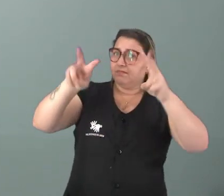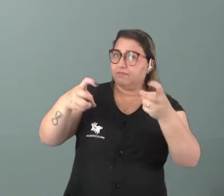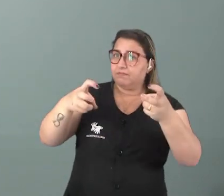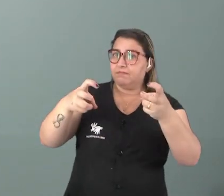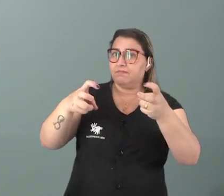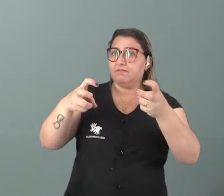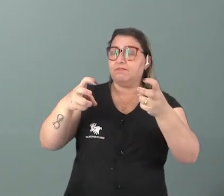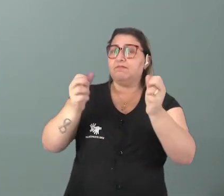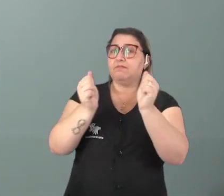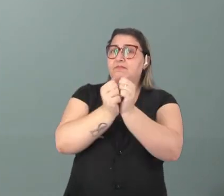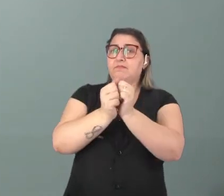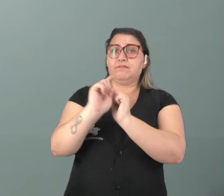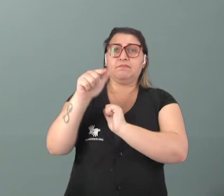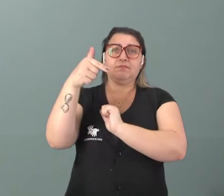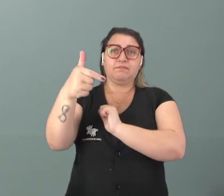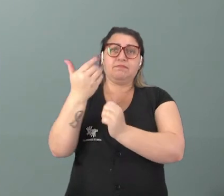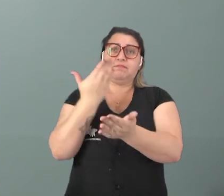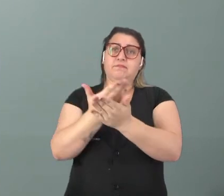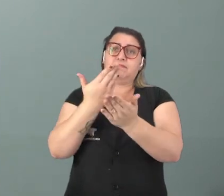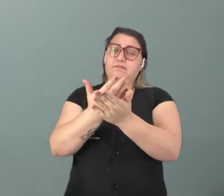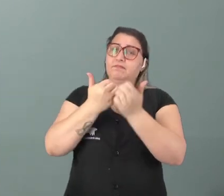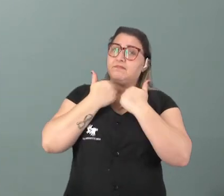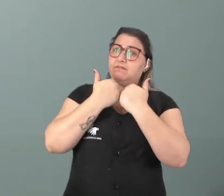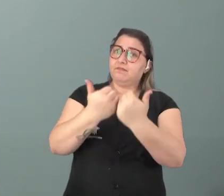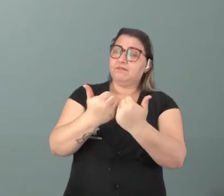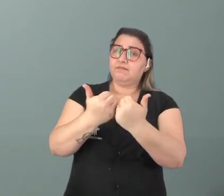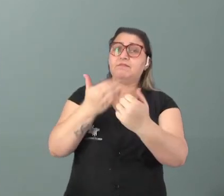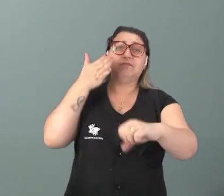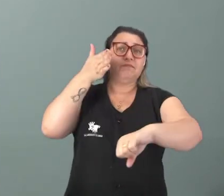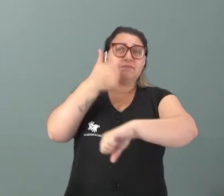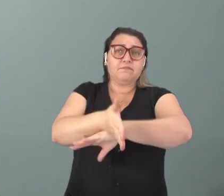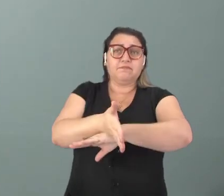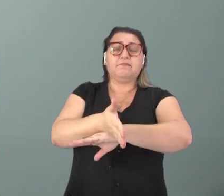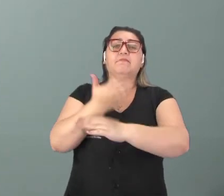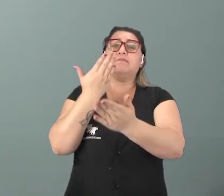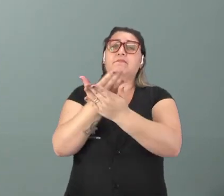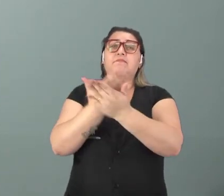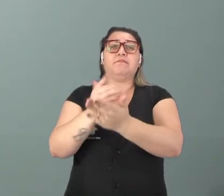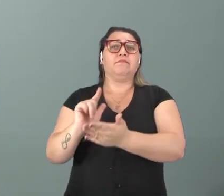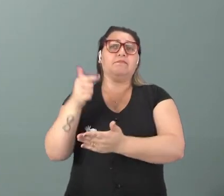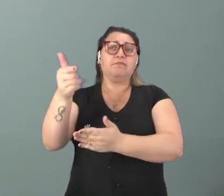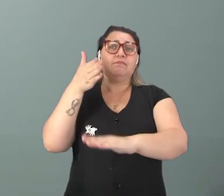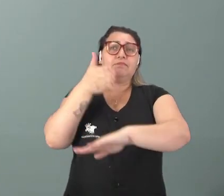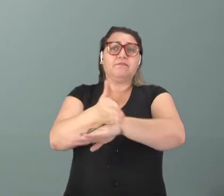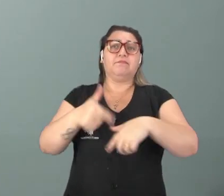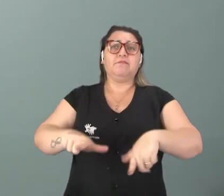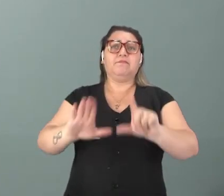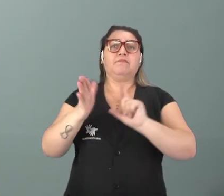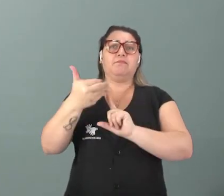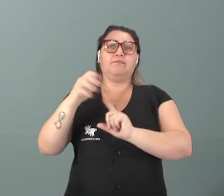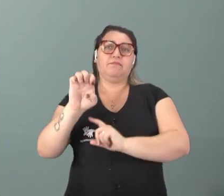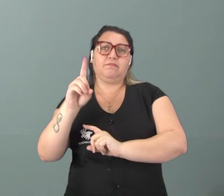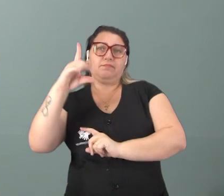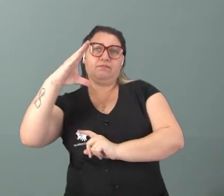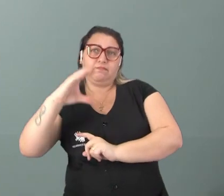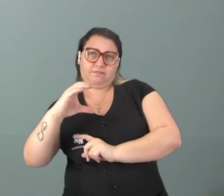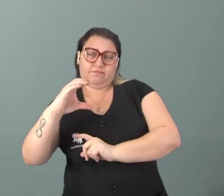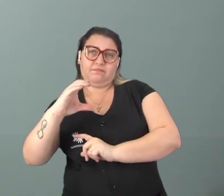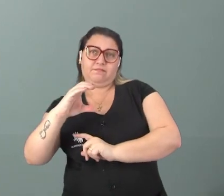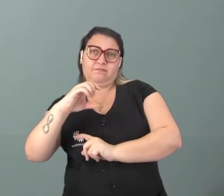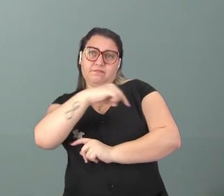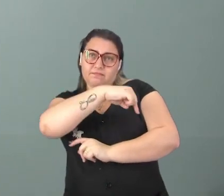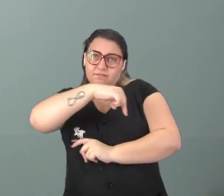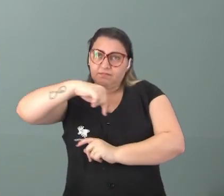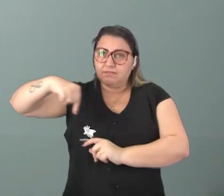me acompanhe na próxima aula, tudo bem? E para acessar essa aula e outras, acesse a plataforma Eduque pelo link que